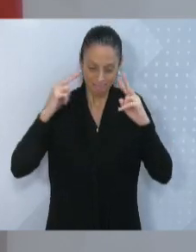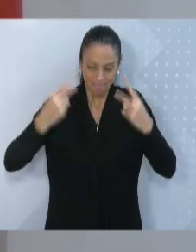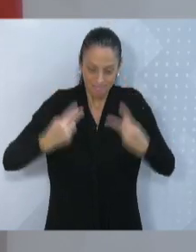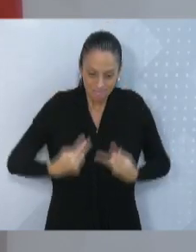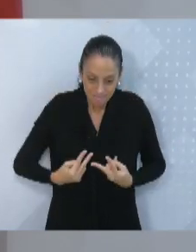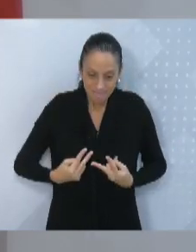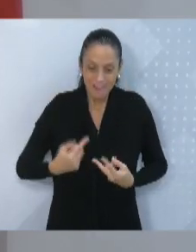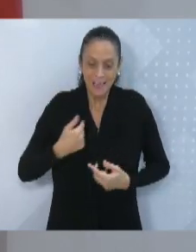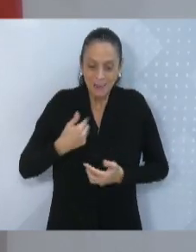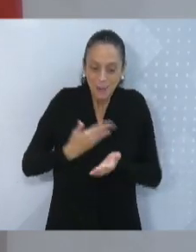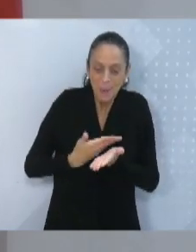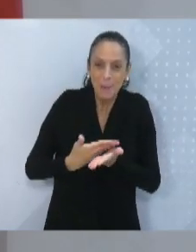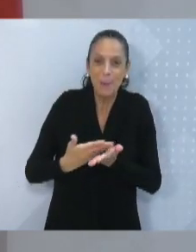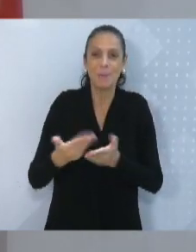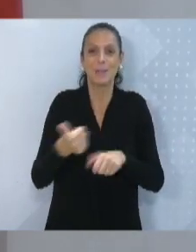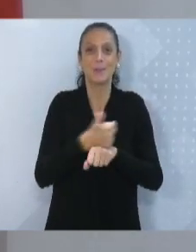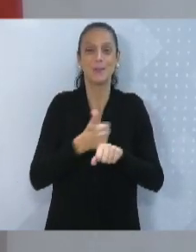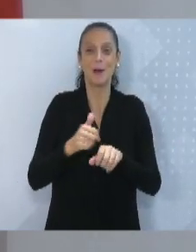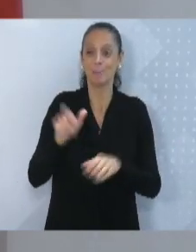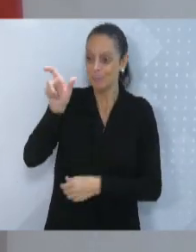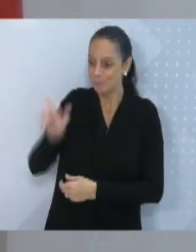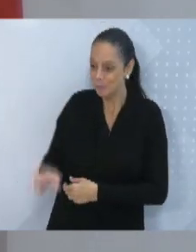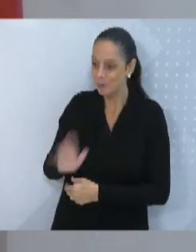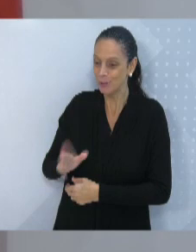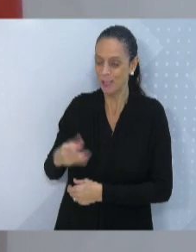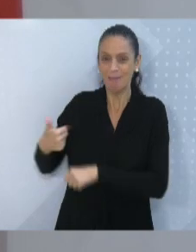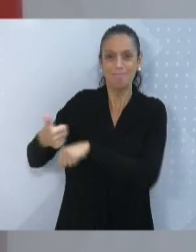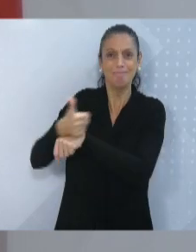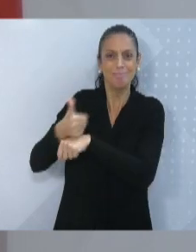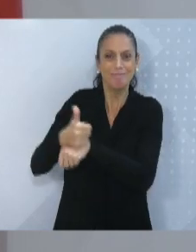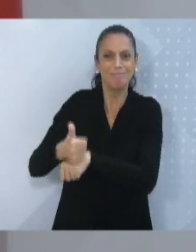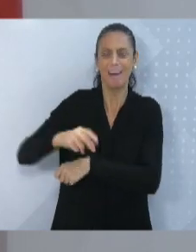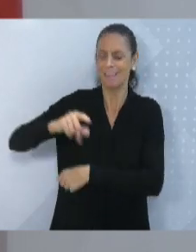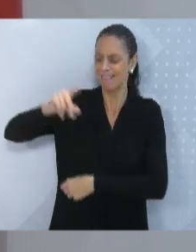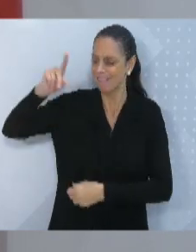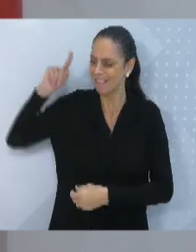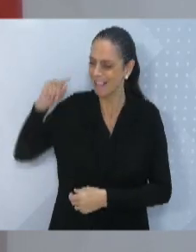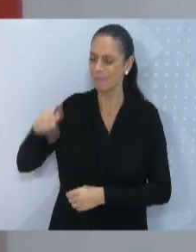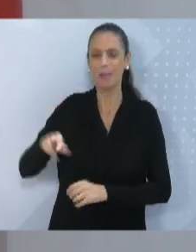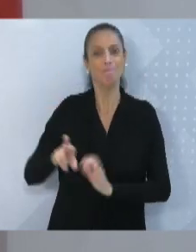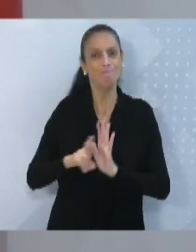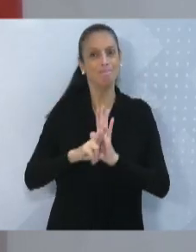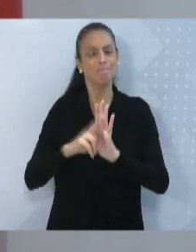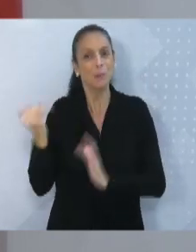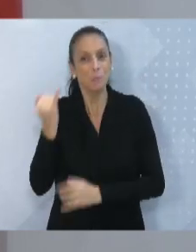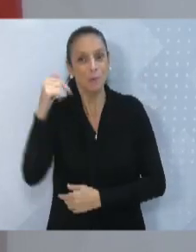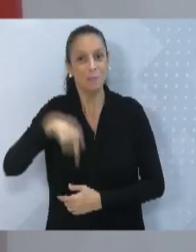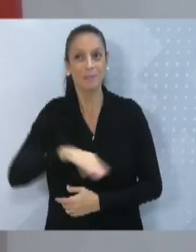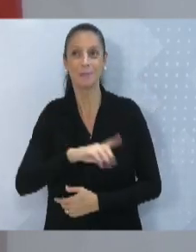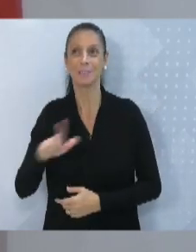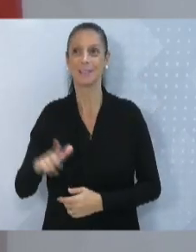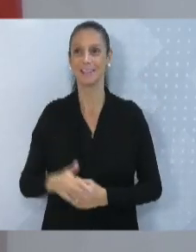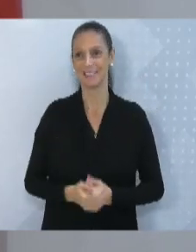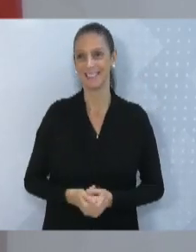mesmo sendo um bebezinho estou aqui ao lado de um de um profissional que representa muito aqui para Blumenau